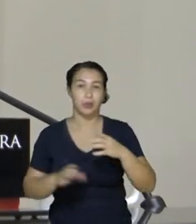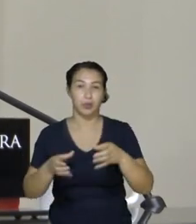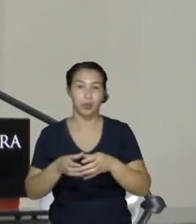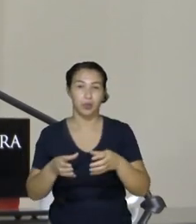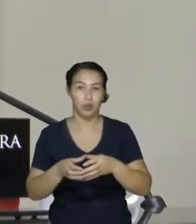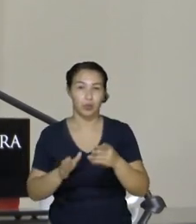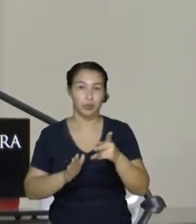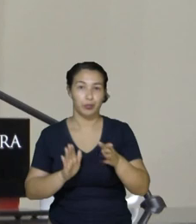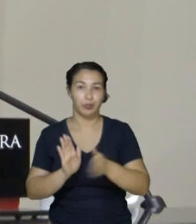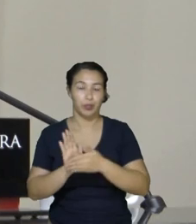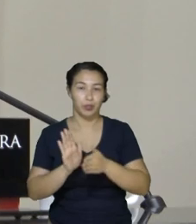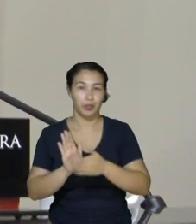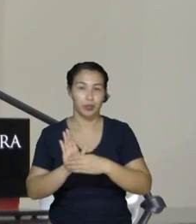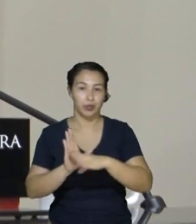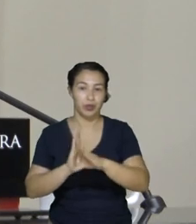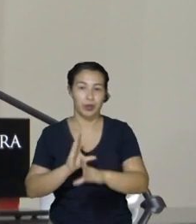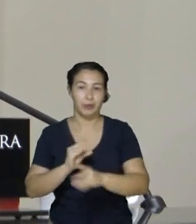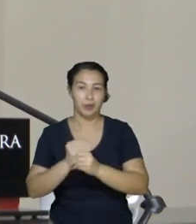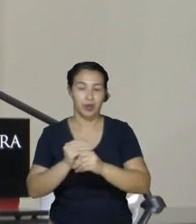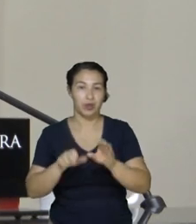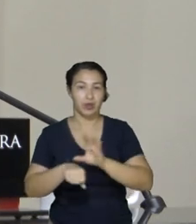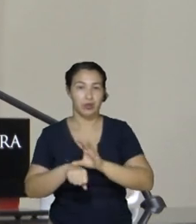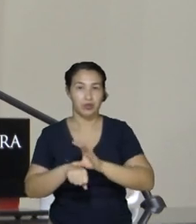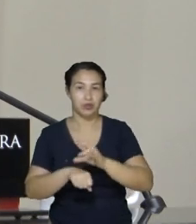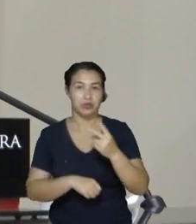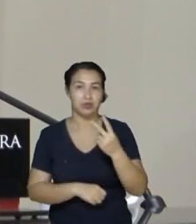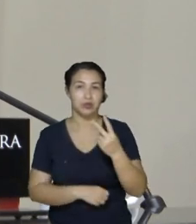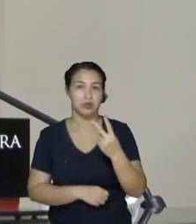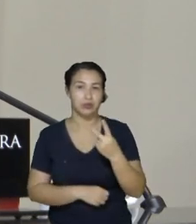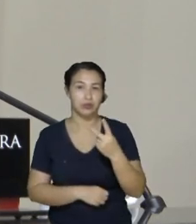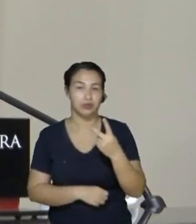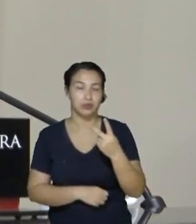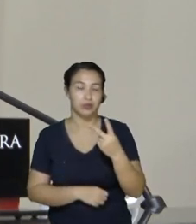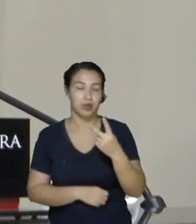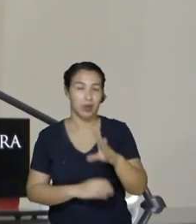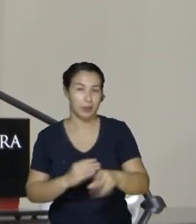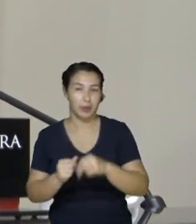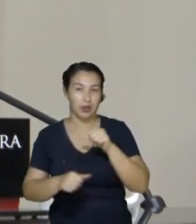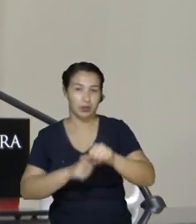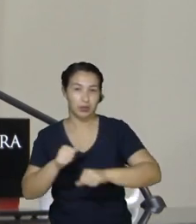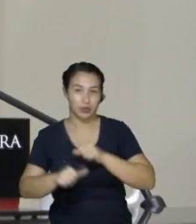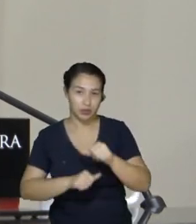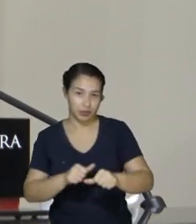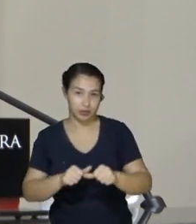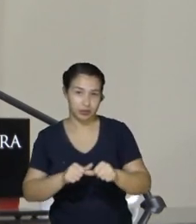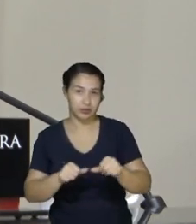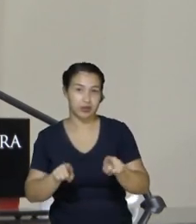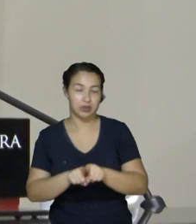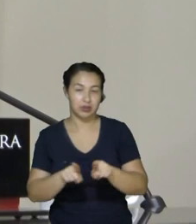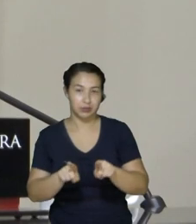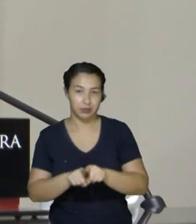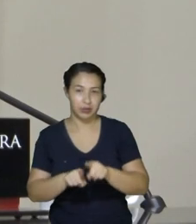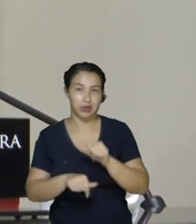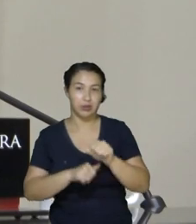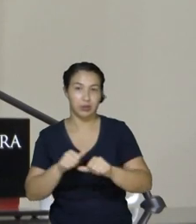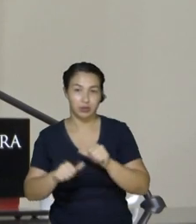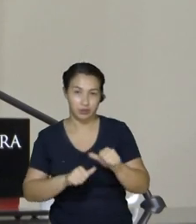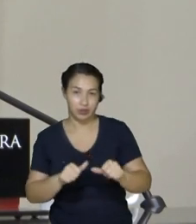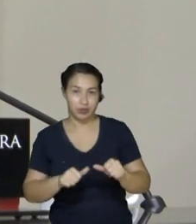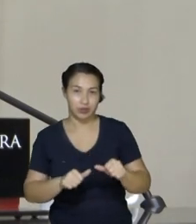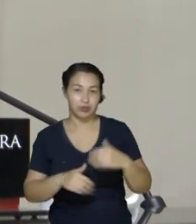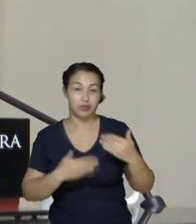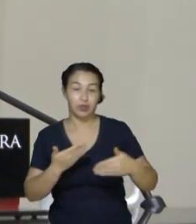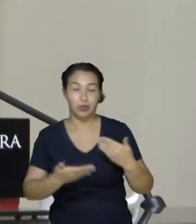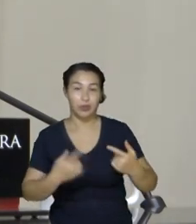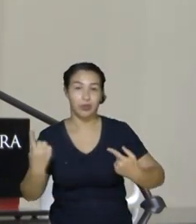proposta de emenda à Constituição número 4/2020, com a emenda modificativa e subemenda modificativa. Ato contínuo